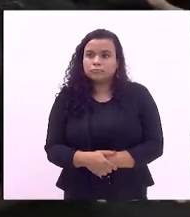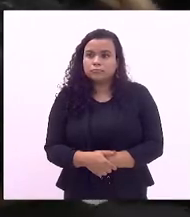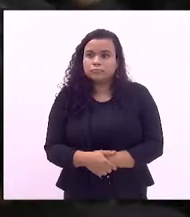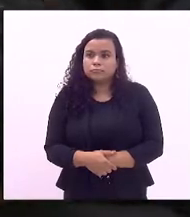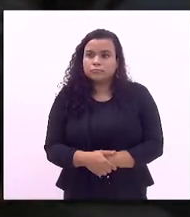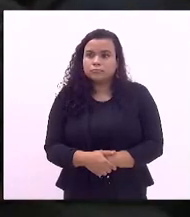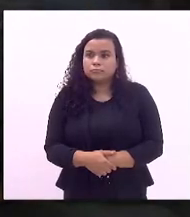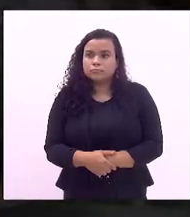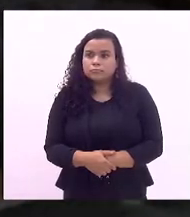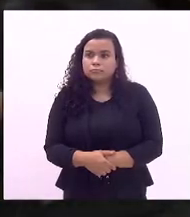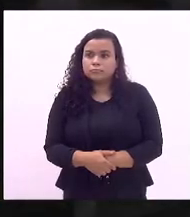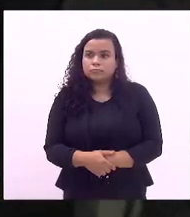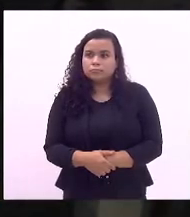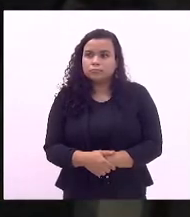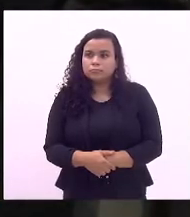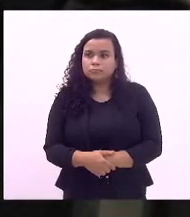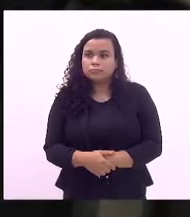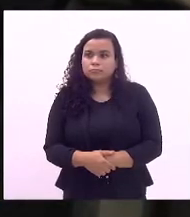G1